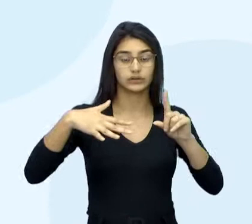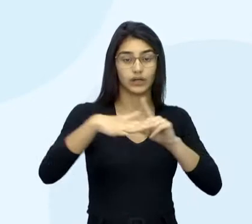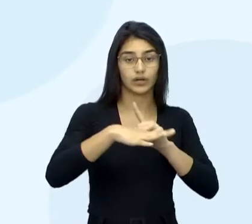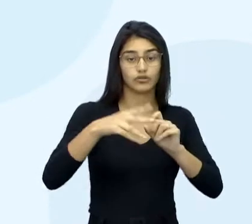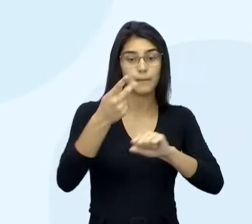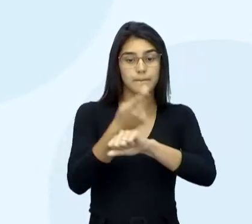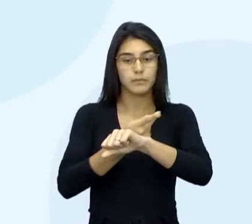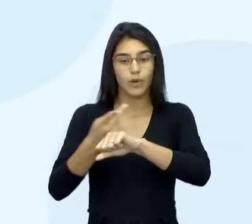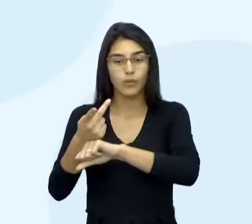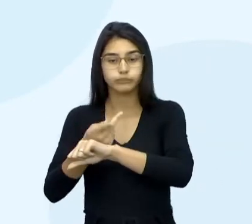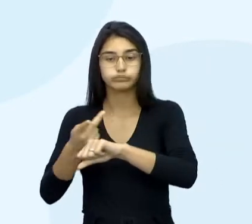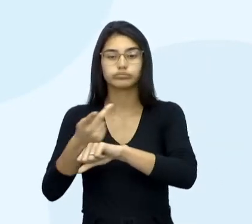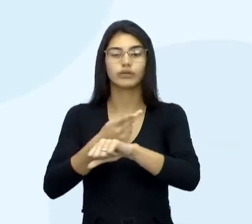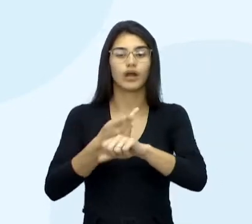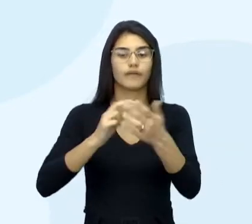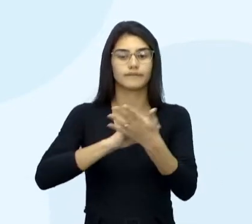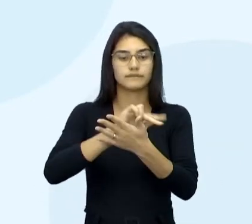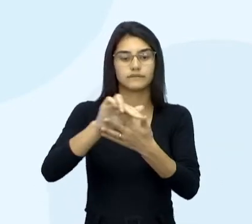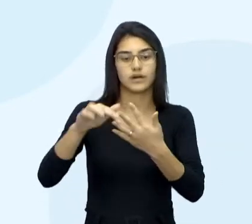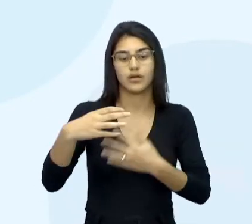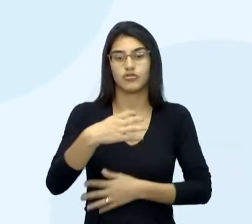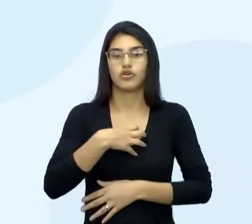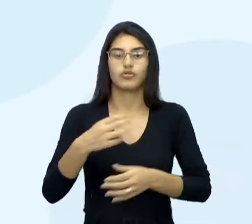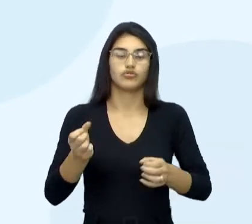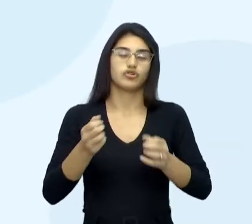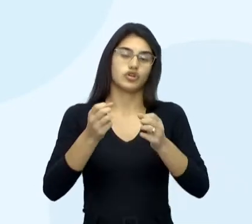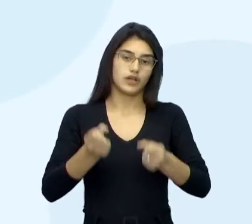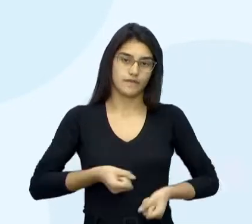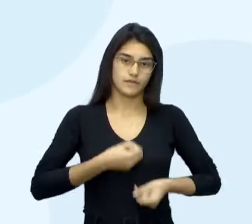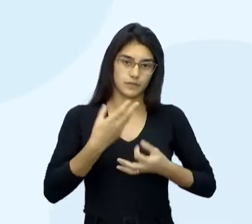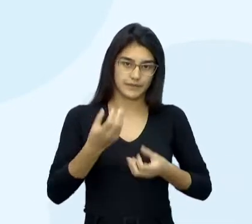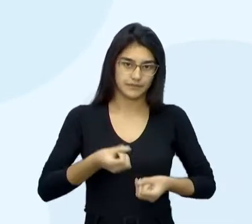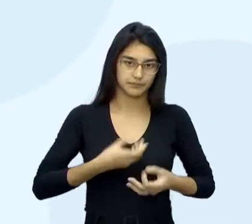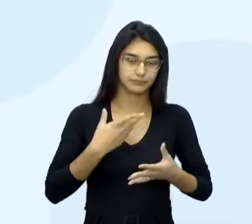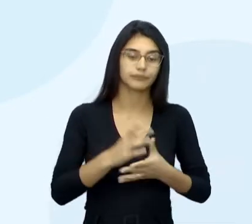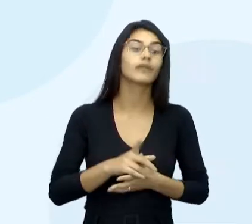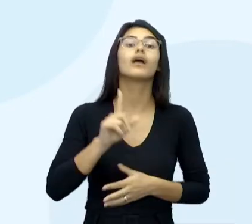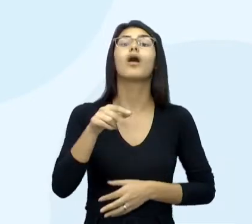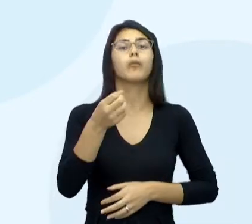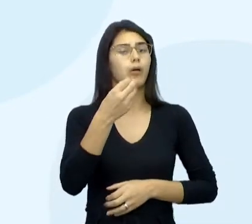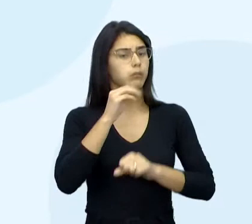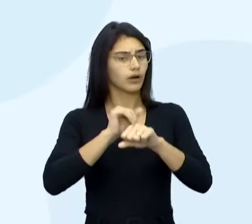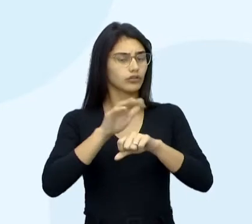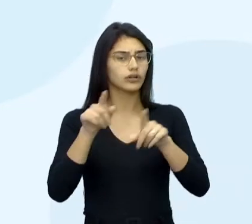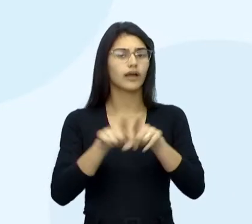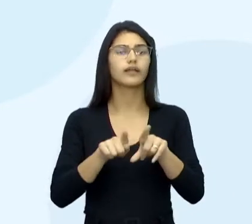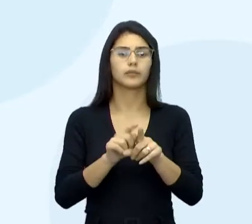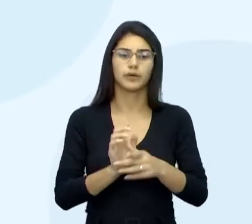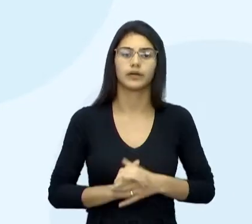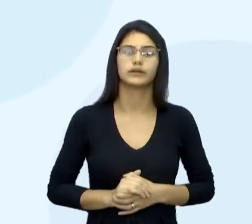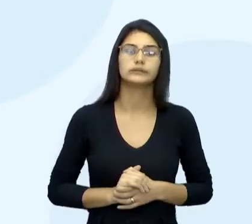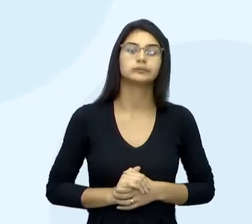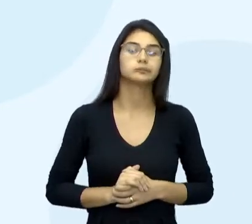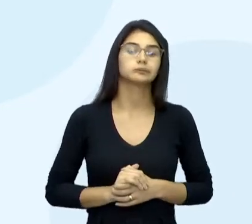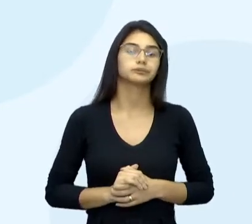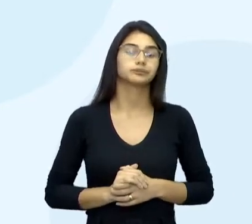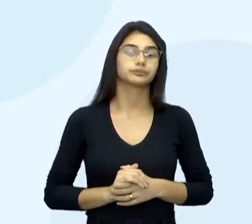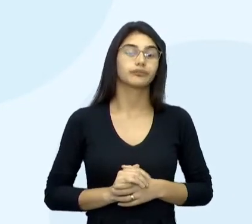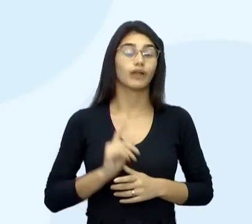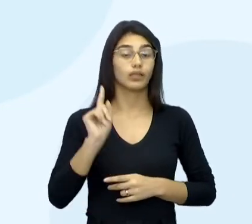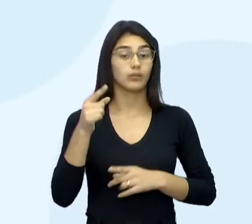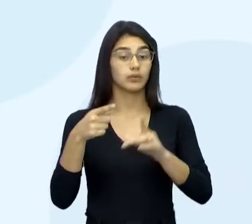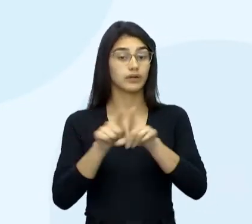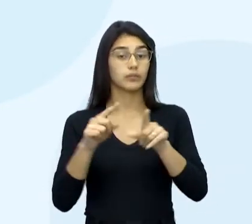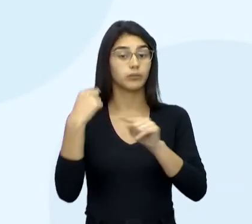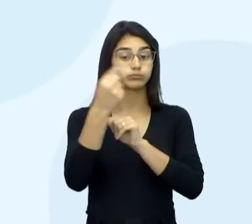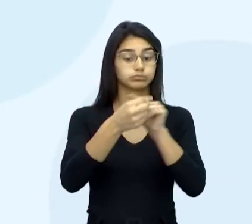e contrapondo diversas fontes de informação, é uma boa dica do que vem por aí também. Logo, o